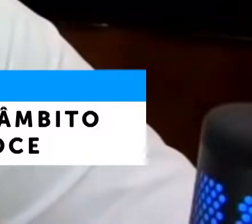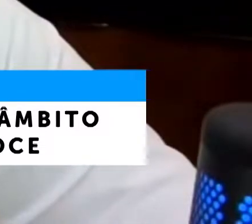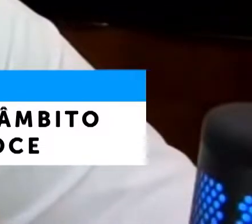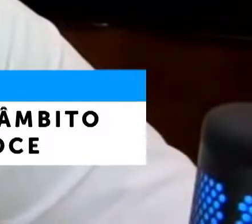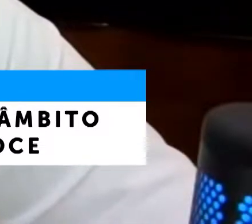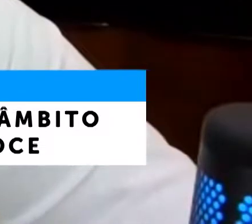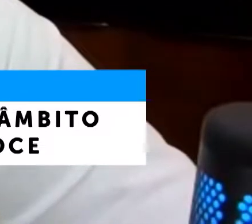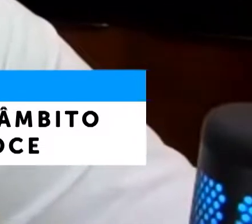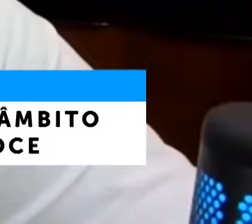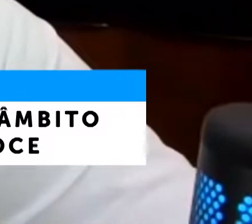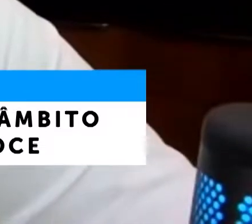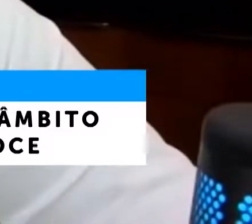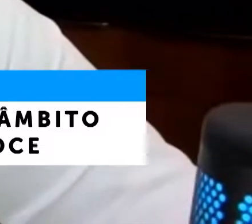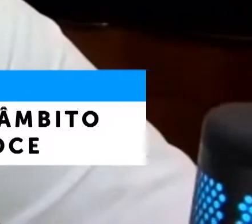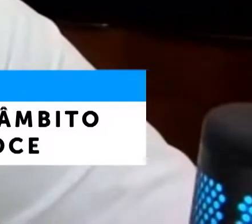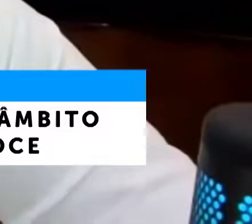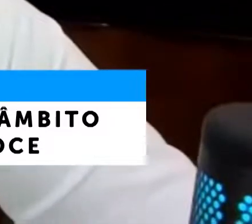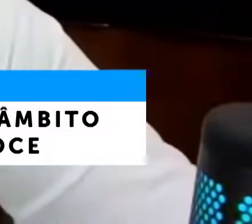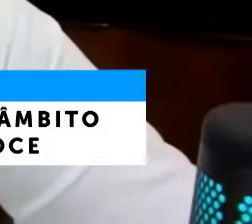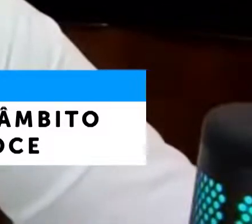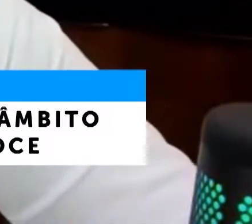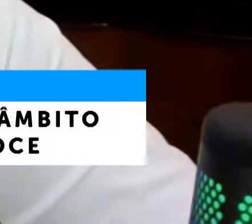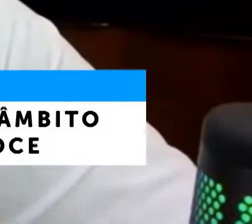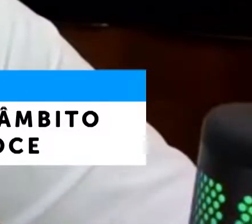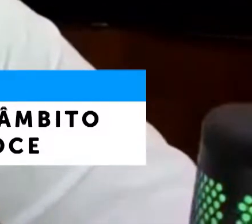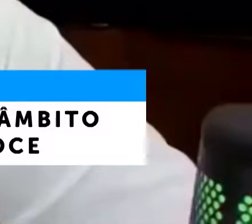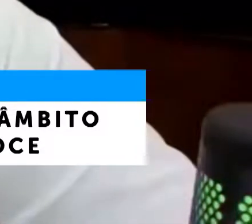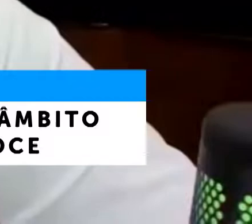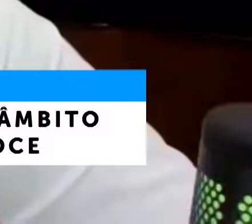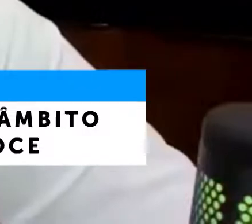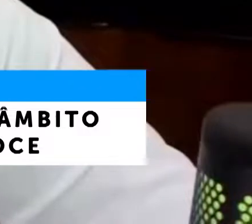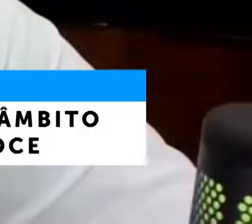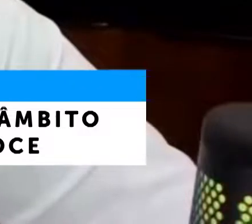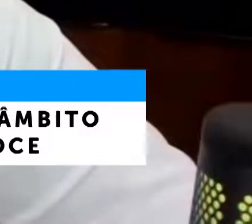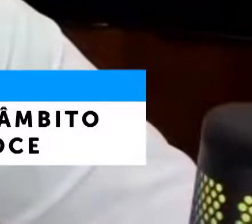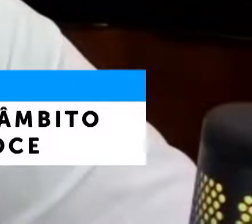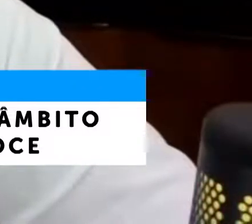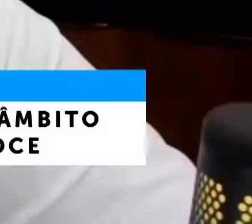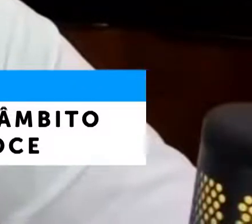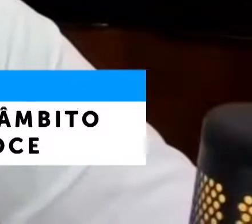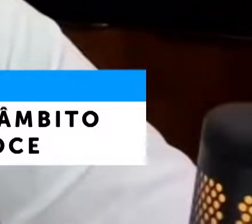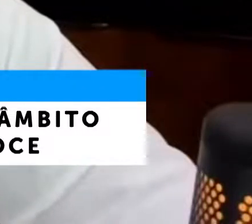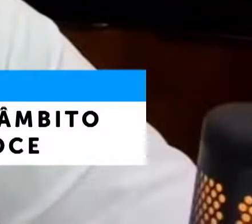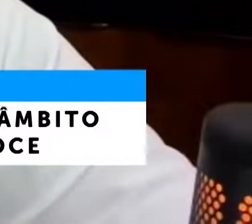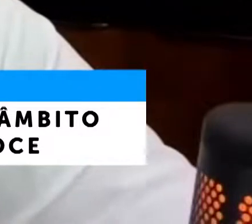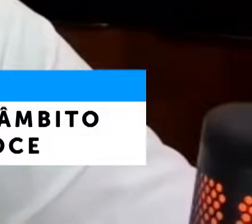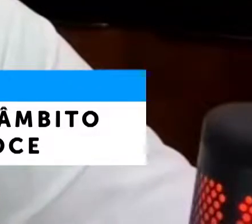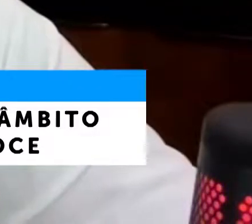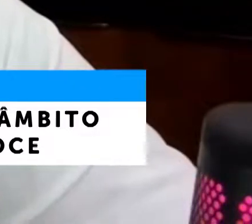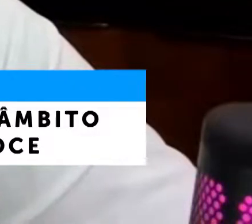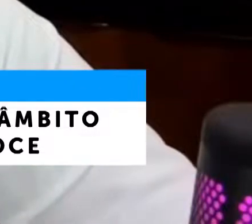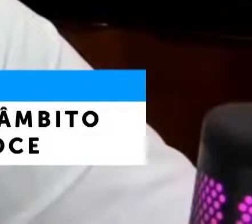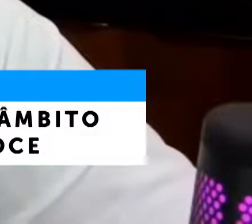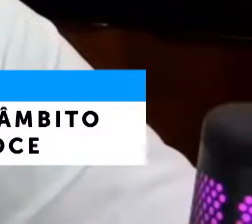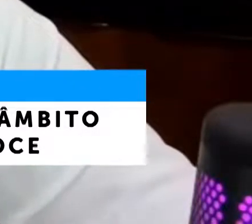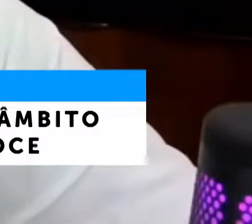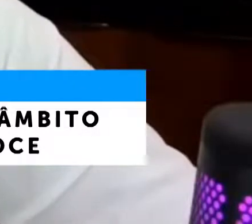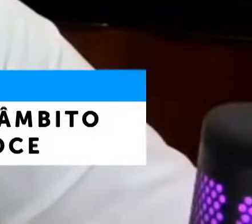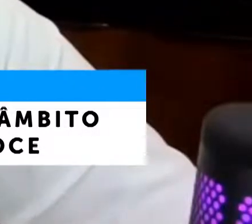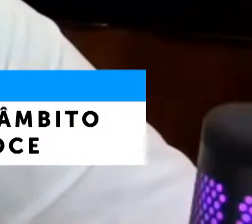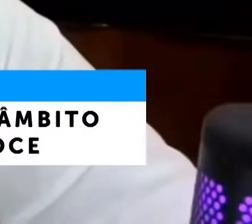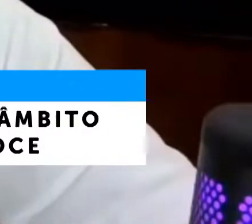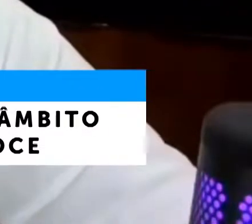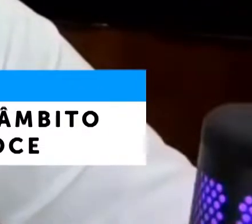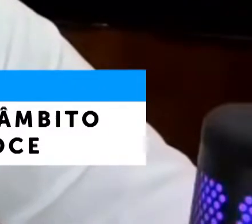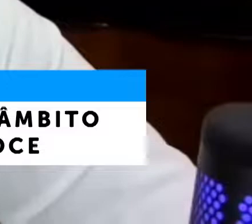disse que tem a capacidade para poder verificar se é ou não uma atividade que possa levar à sexualização precoce.